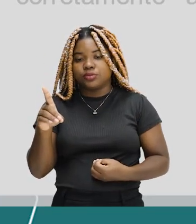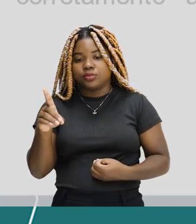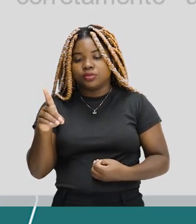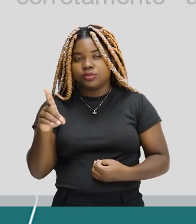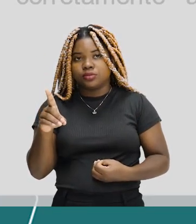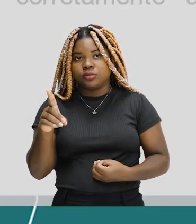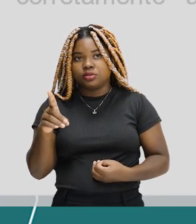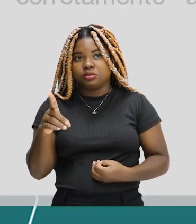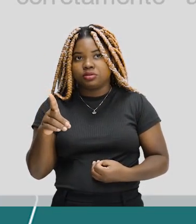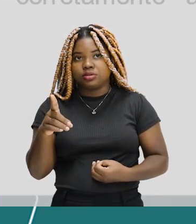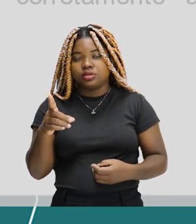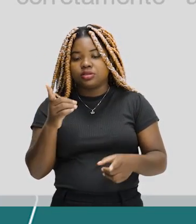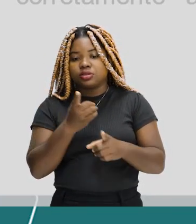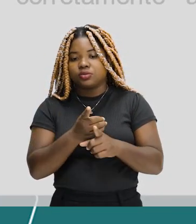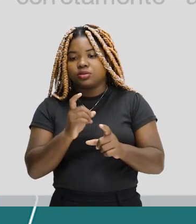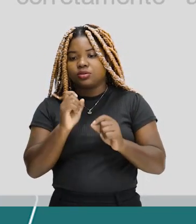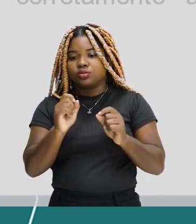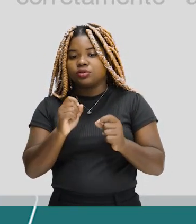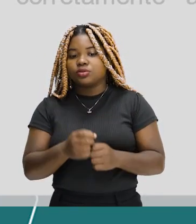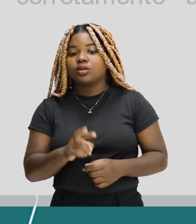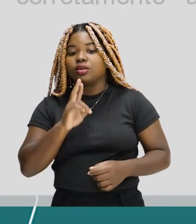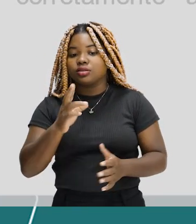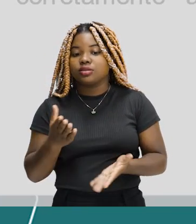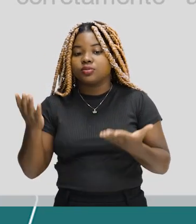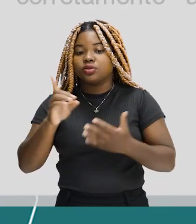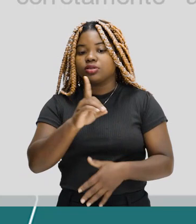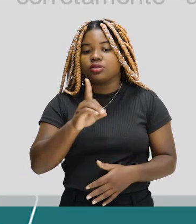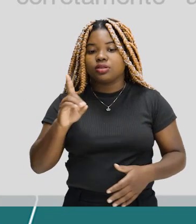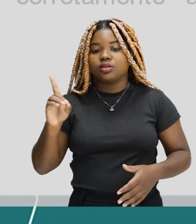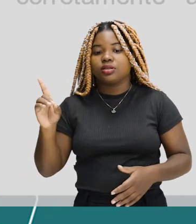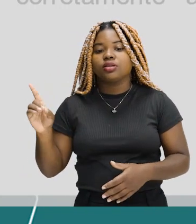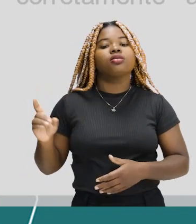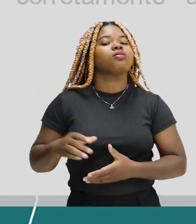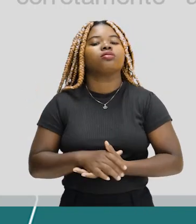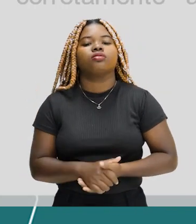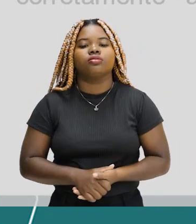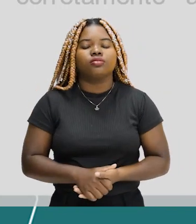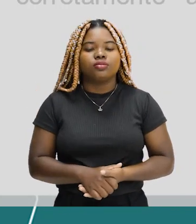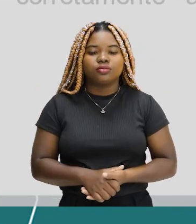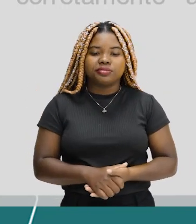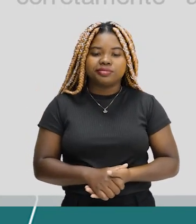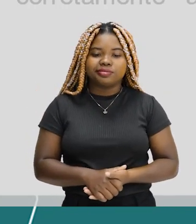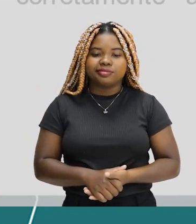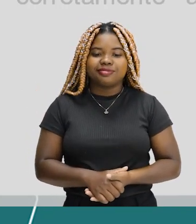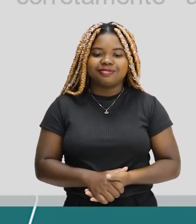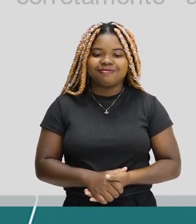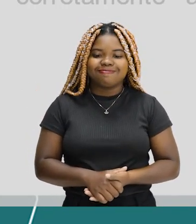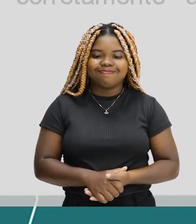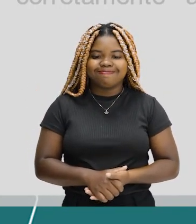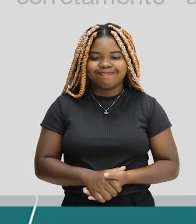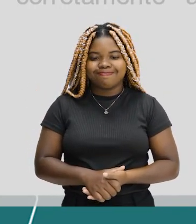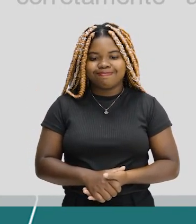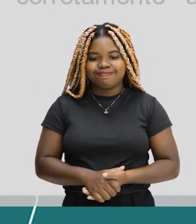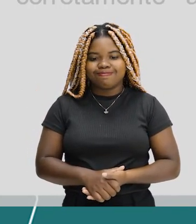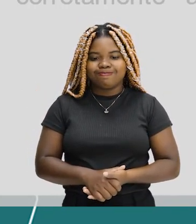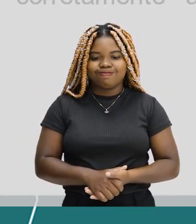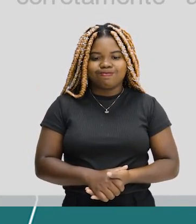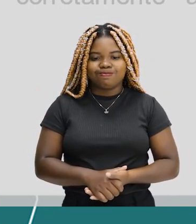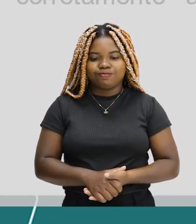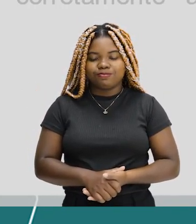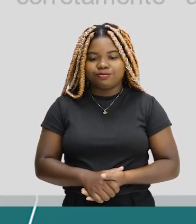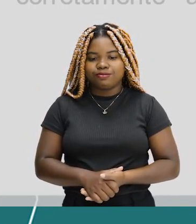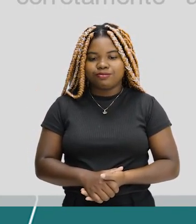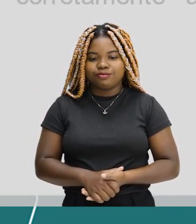se nós vamos encontrar aí o nosso valor para o próton igual a mais